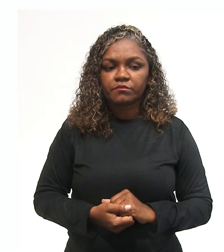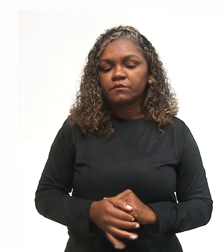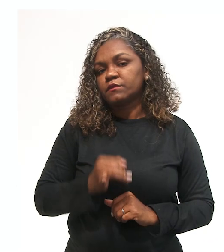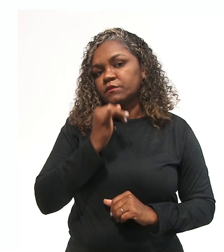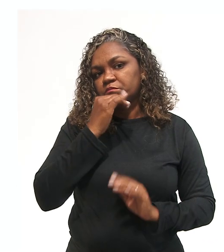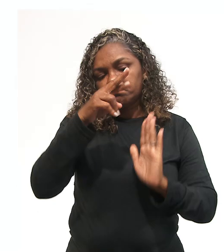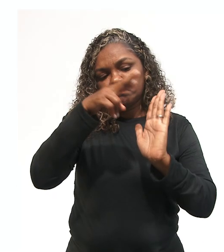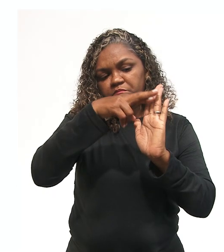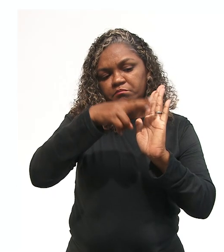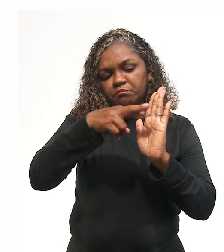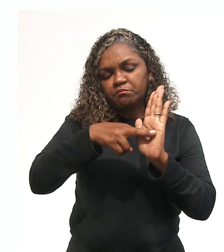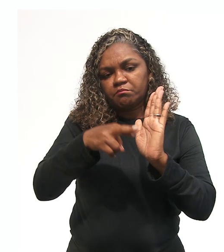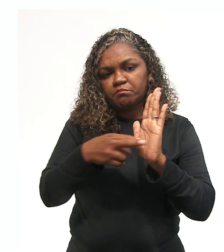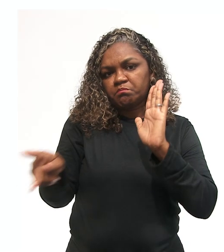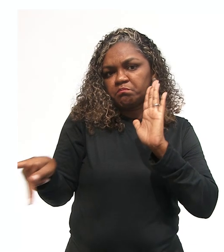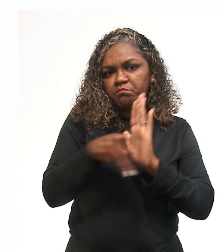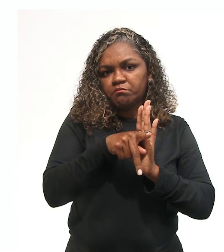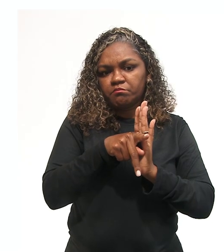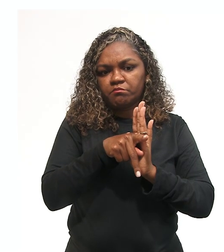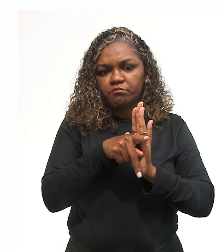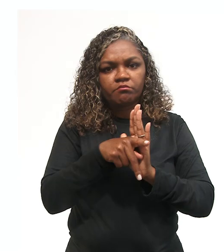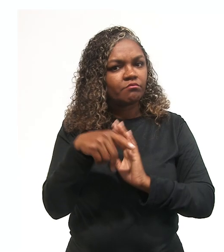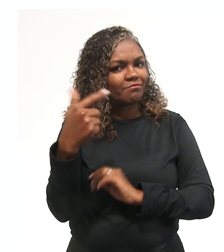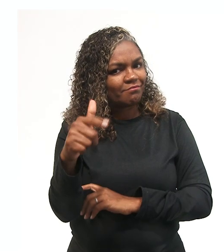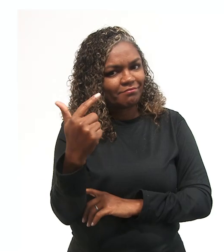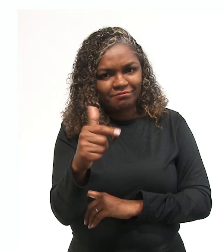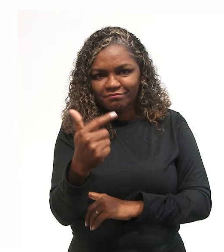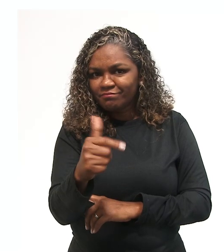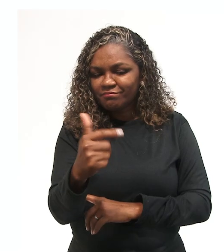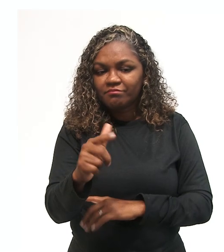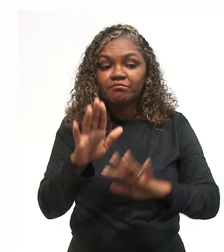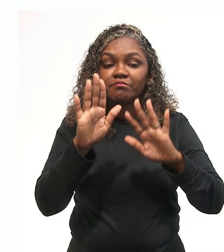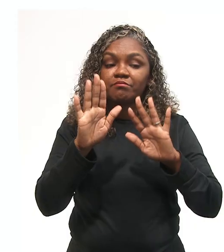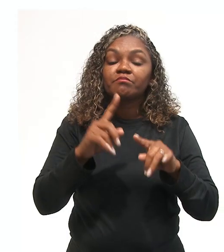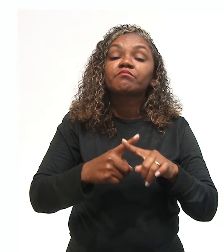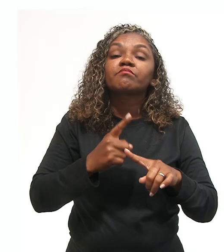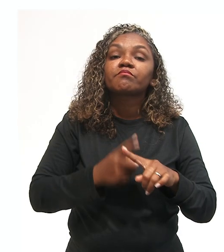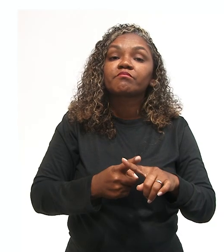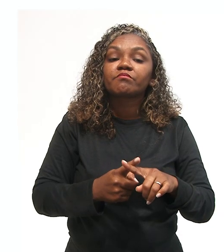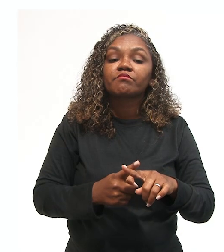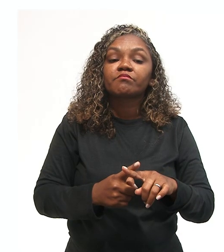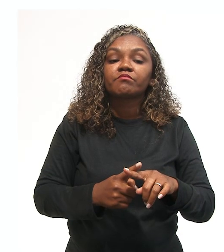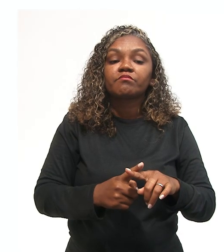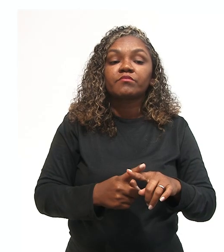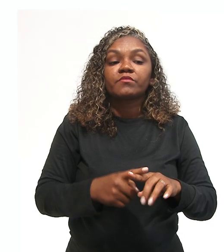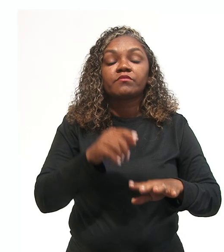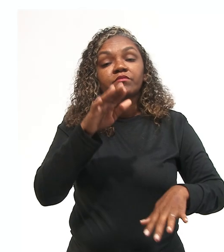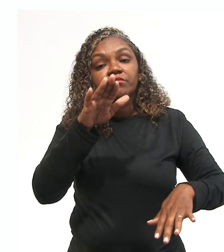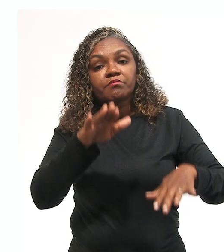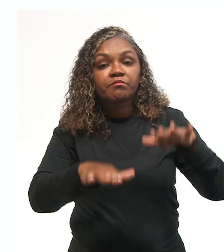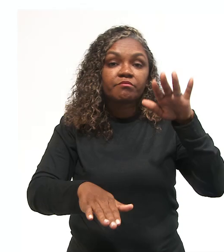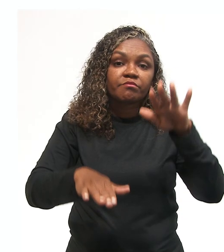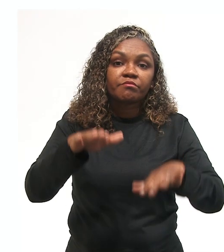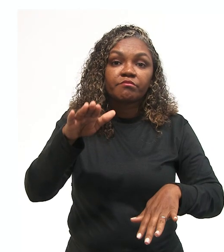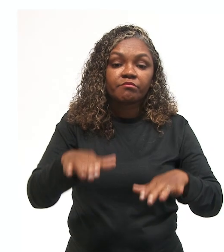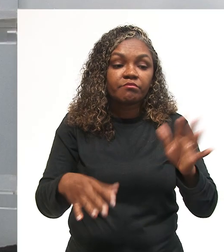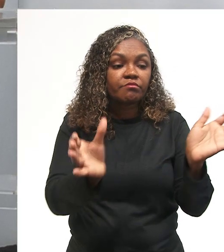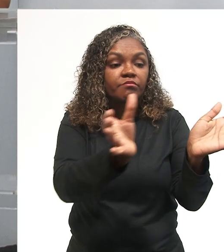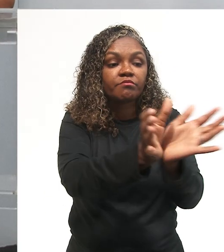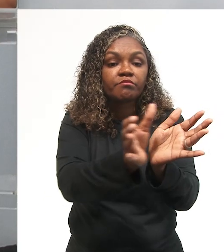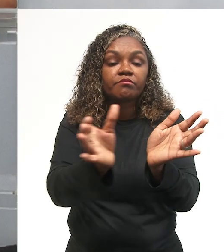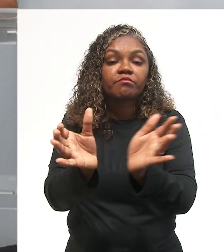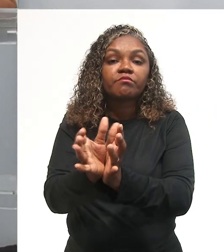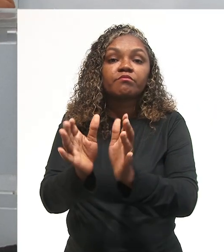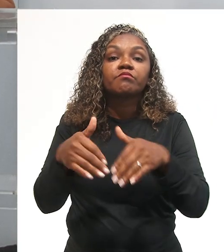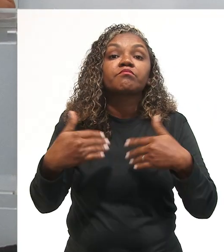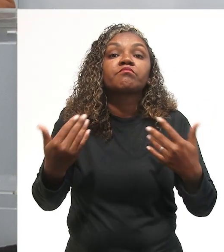regras fixas, né, sobre a elaboração de um projeto, tá? Por que não há? Porque a depender do público interessado,